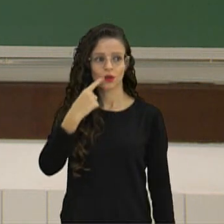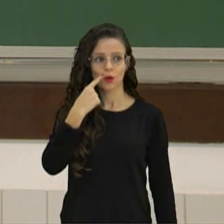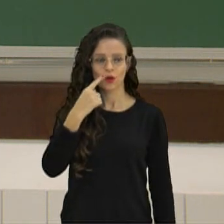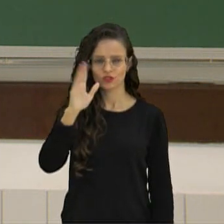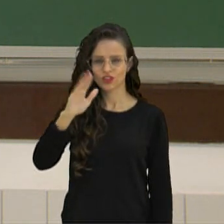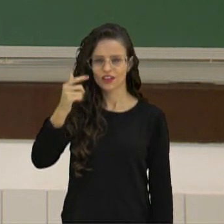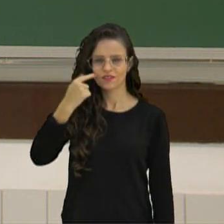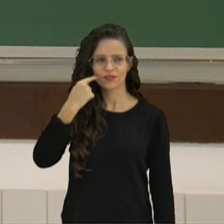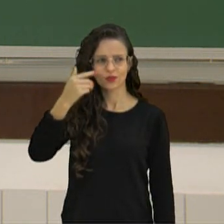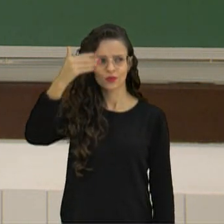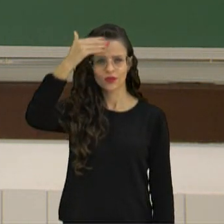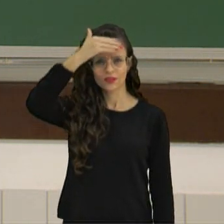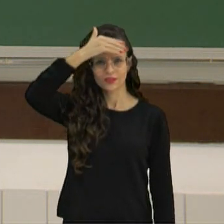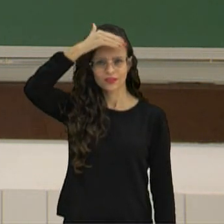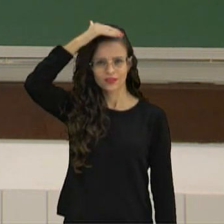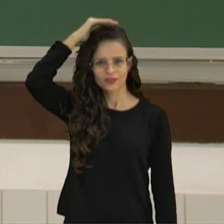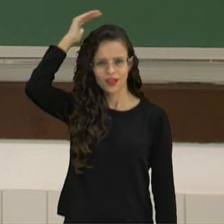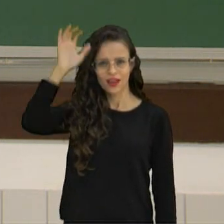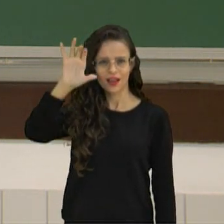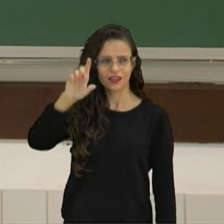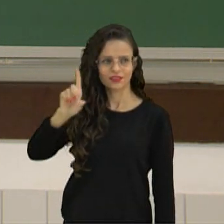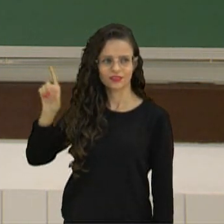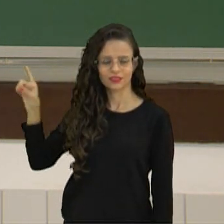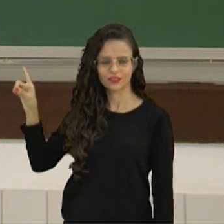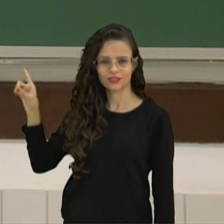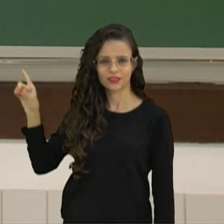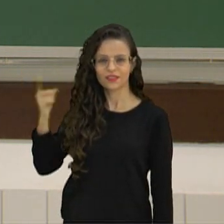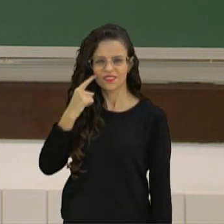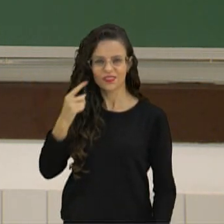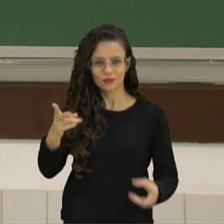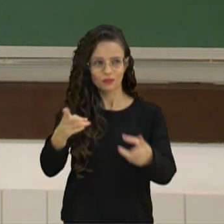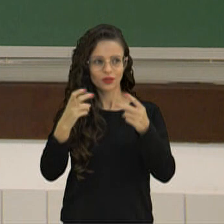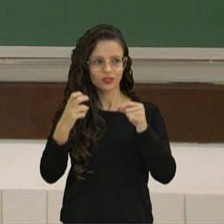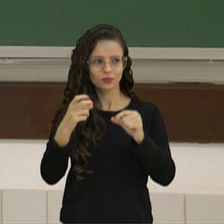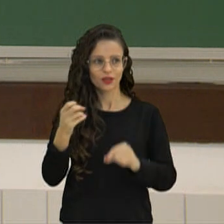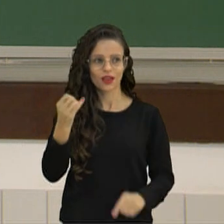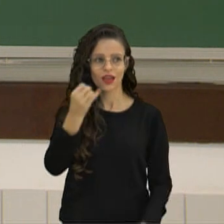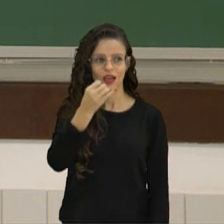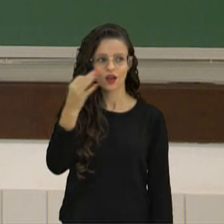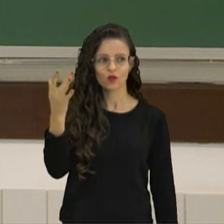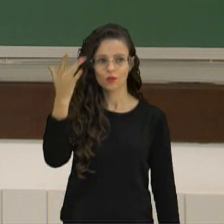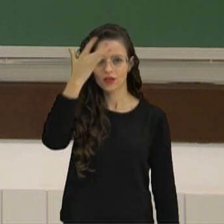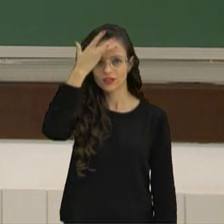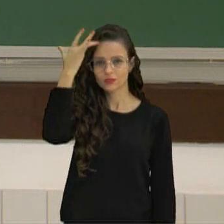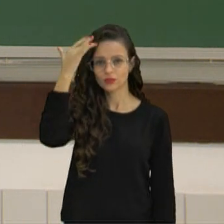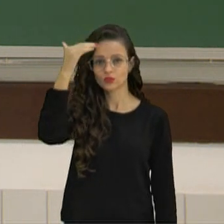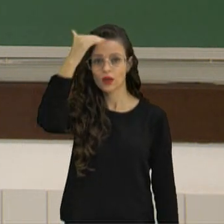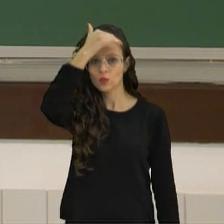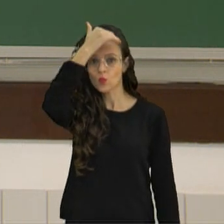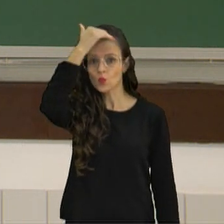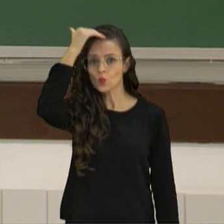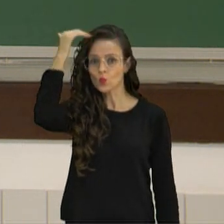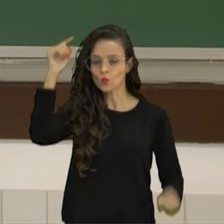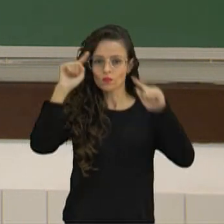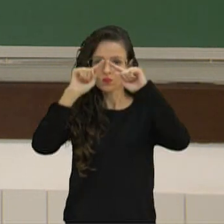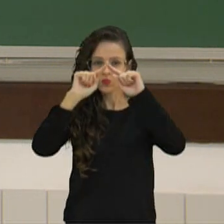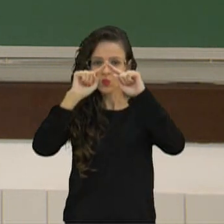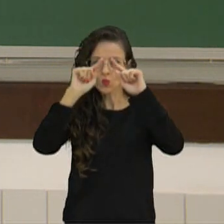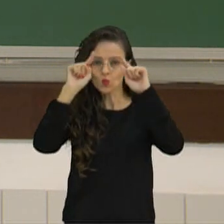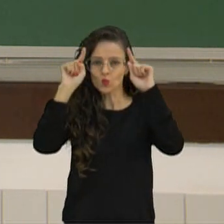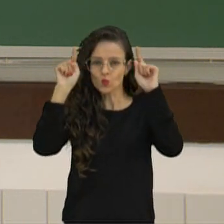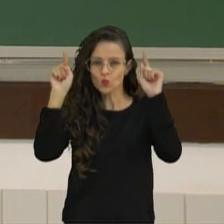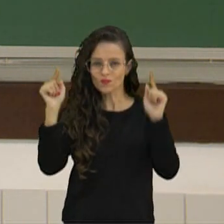já levantaram um pouquinho o cabelo de vocês e já perceberam que algumas pessoas têm o cabelo reto, tem uma linha reta aqui,